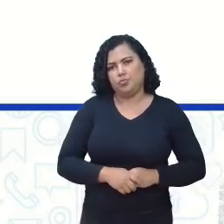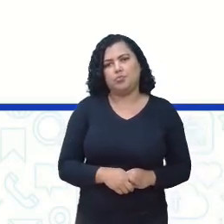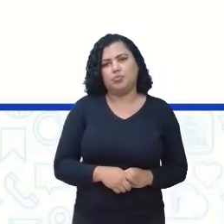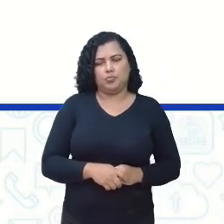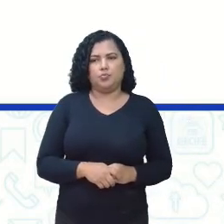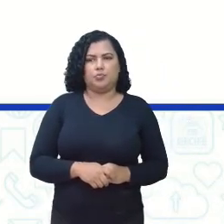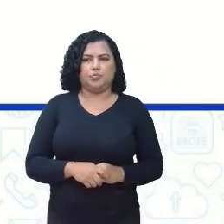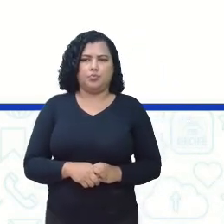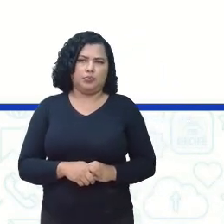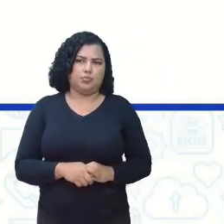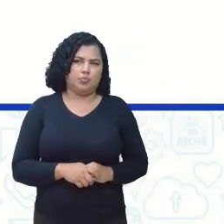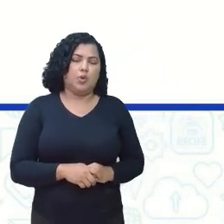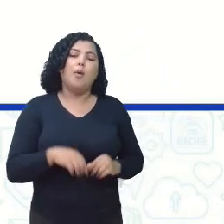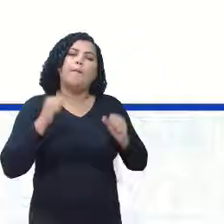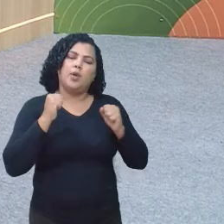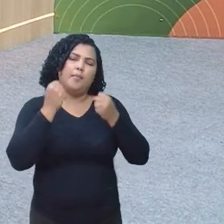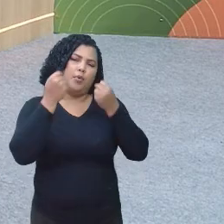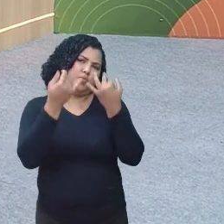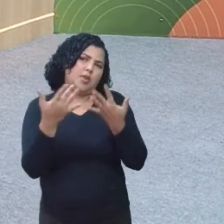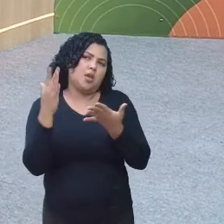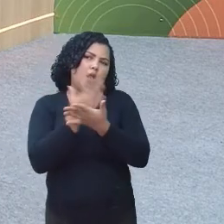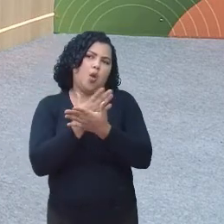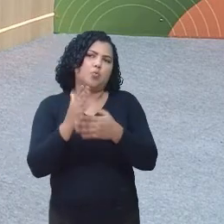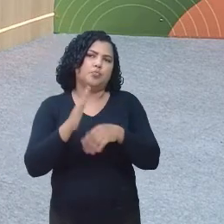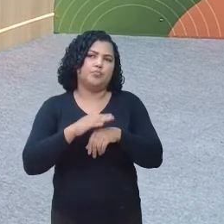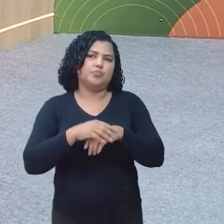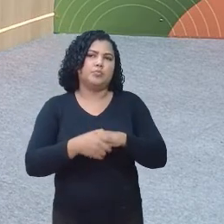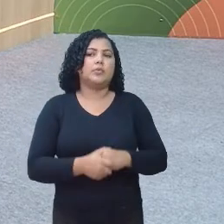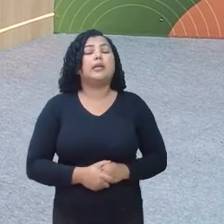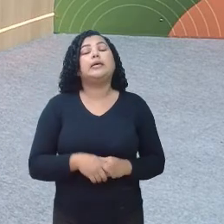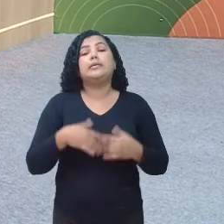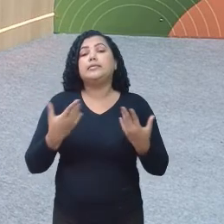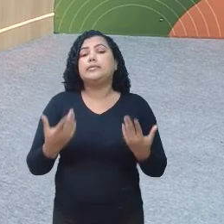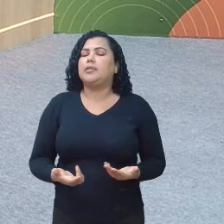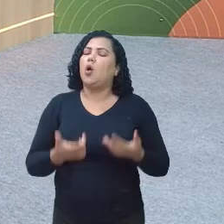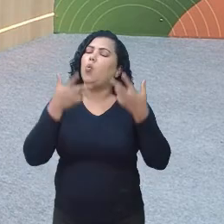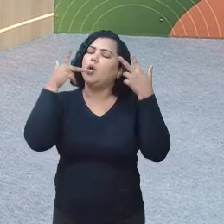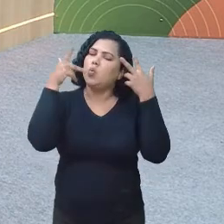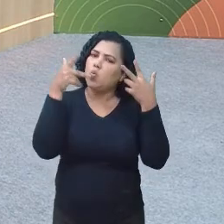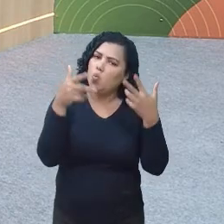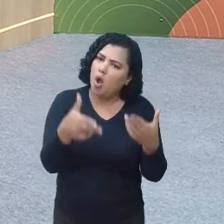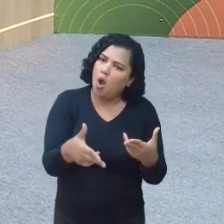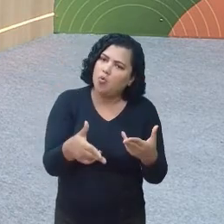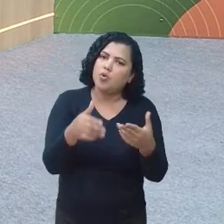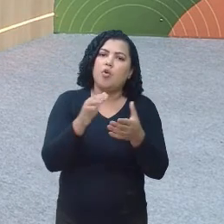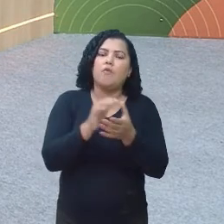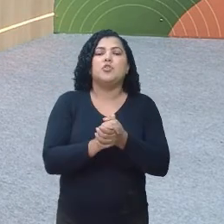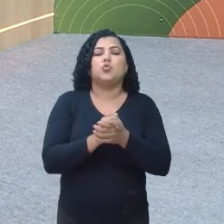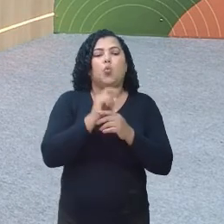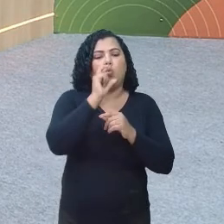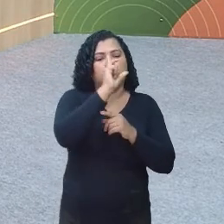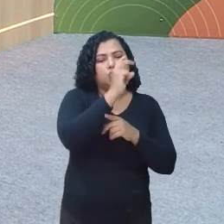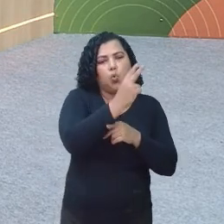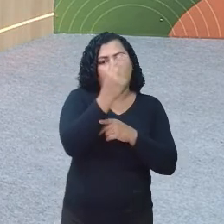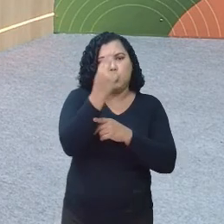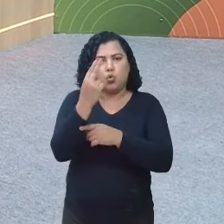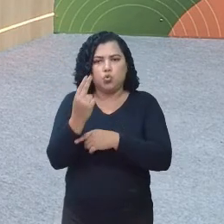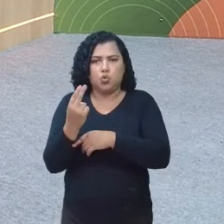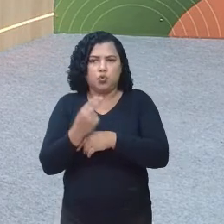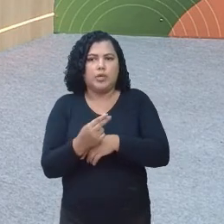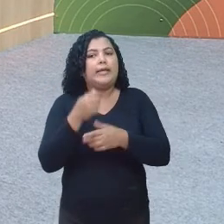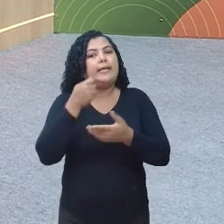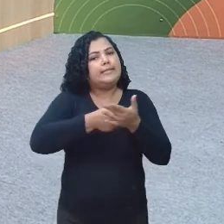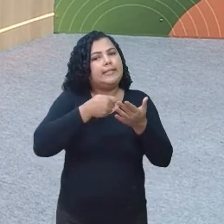podem explicar algumas situações. Fazendo a mesma coisa que eu fiz com aquele cubinho com 2 em cada lado,